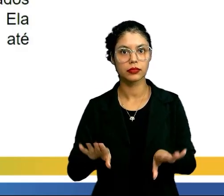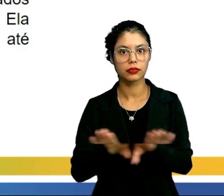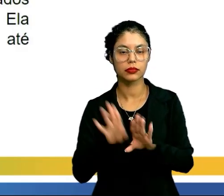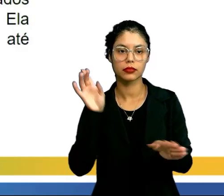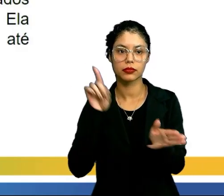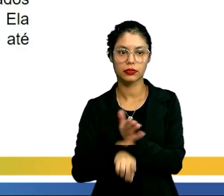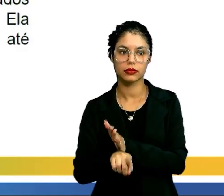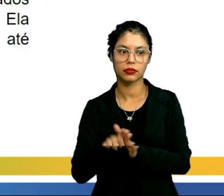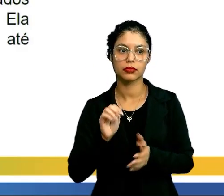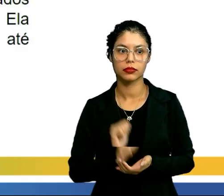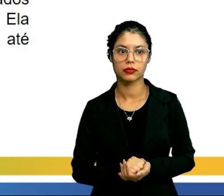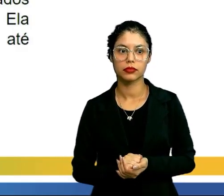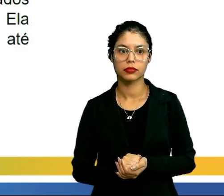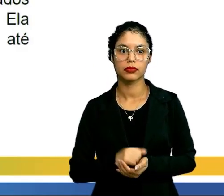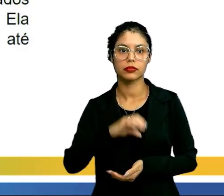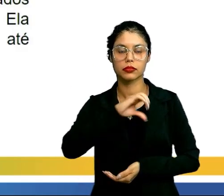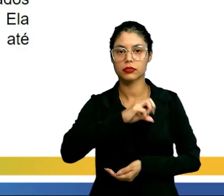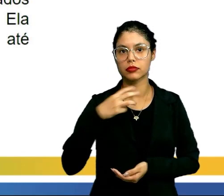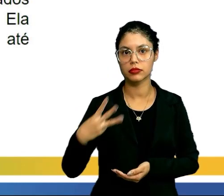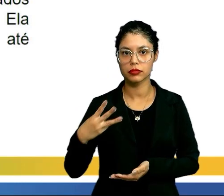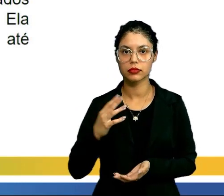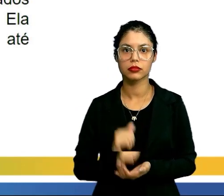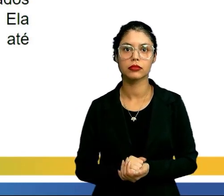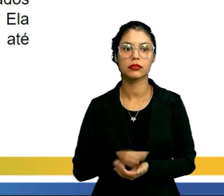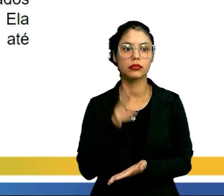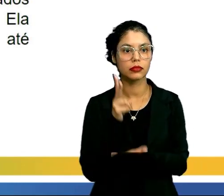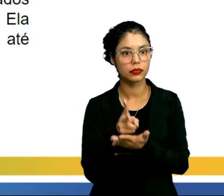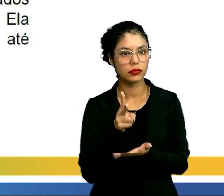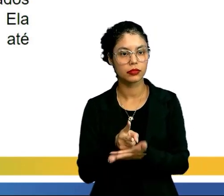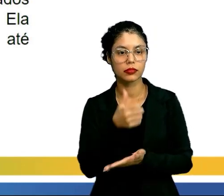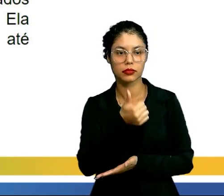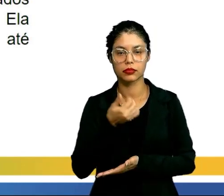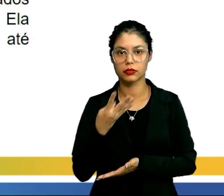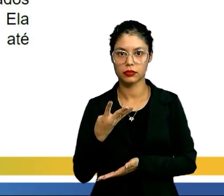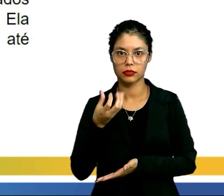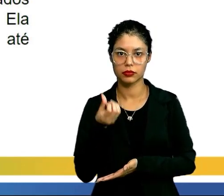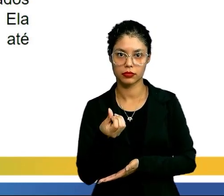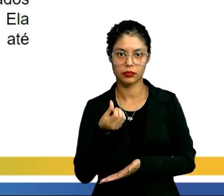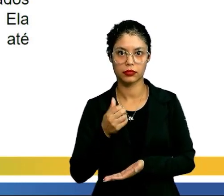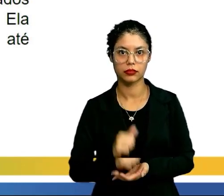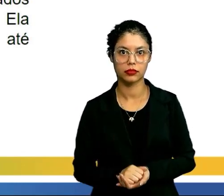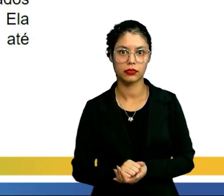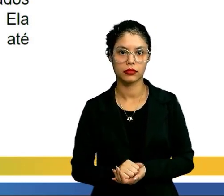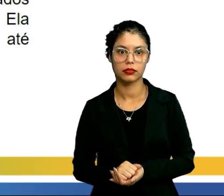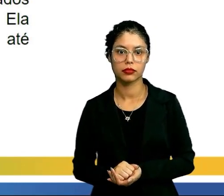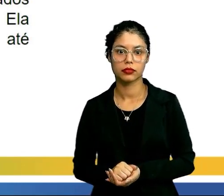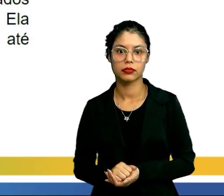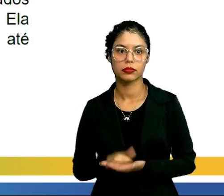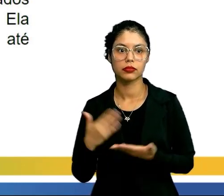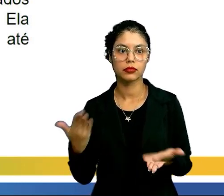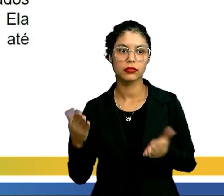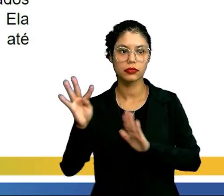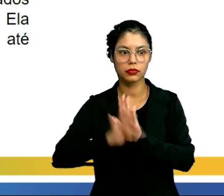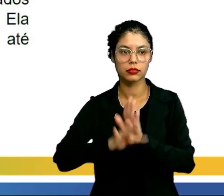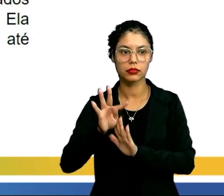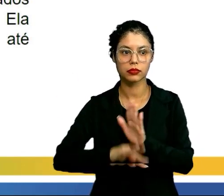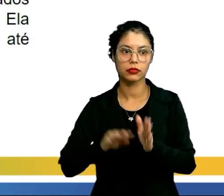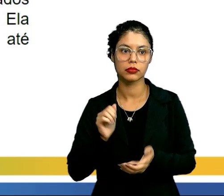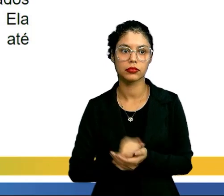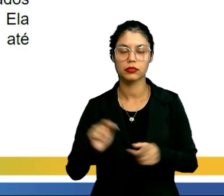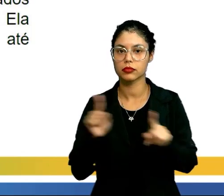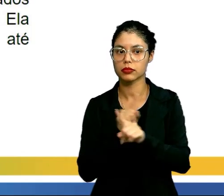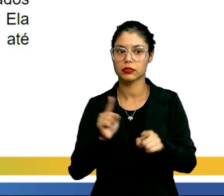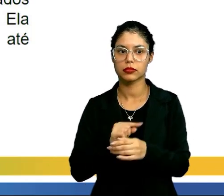questão seria a questão número 93, ela está na mesma página, página 146, e o nosso texto fala: